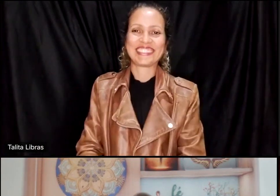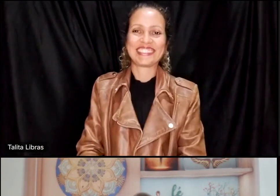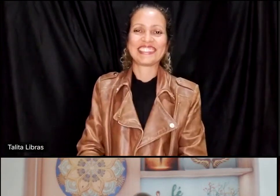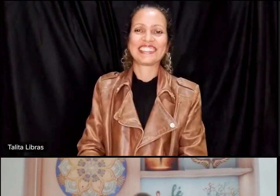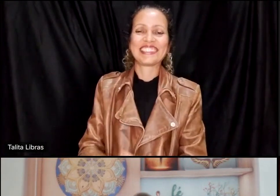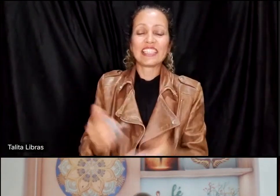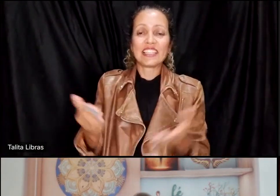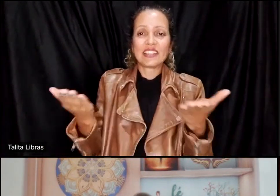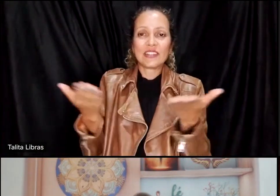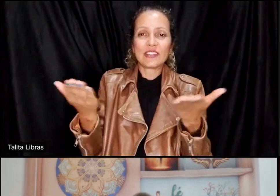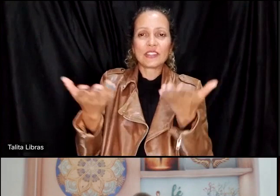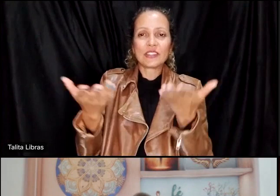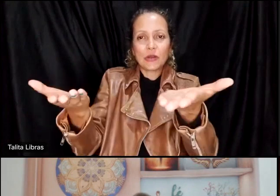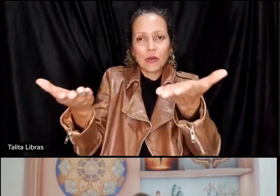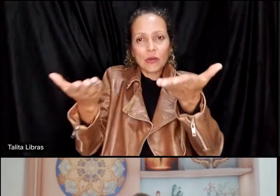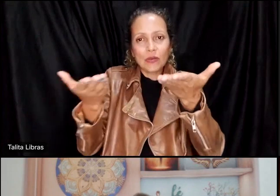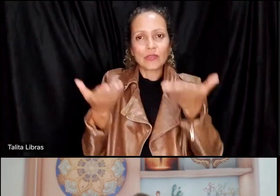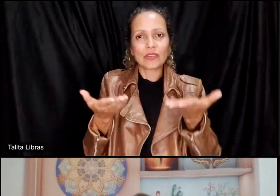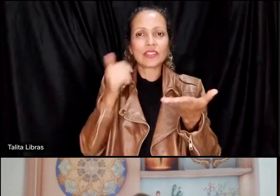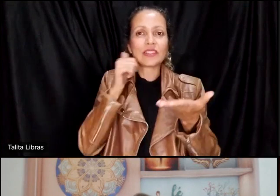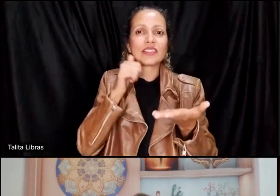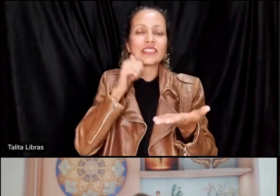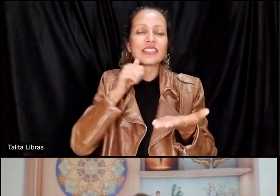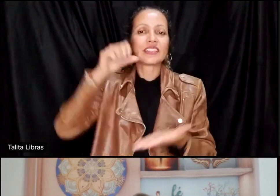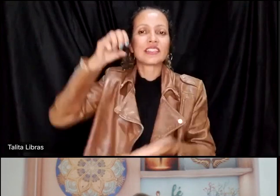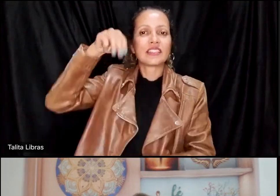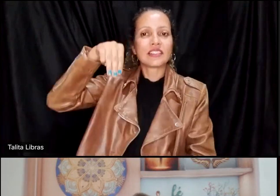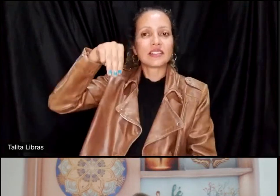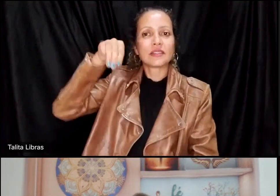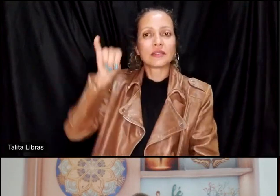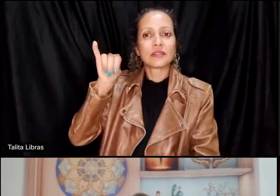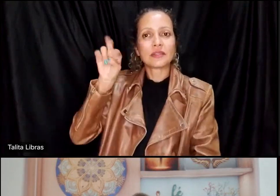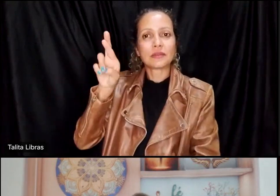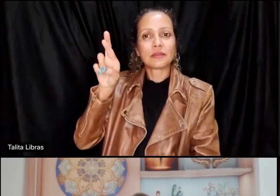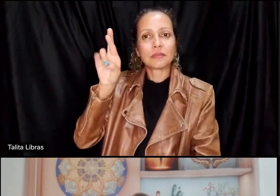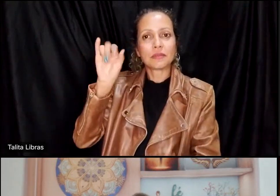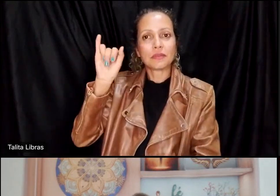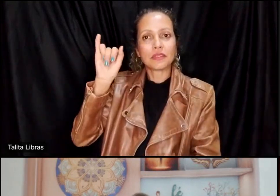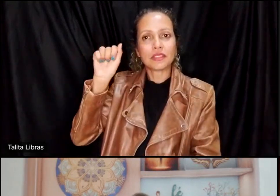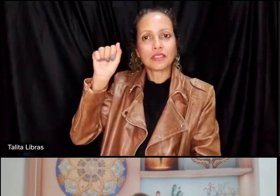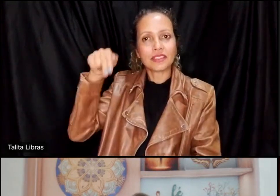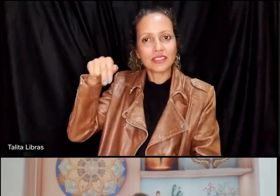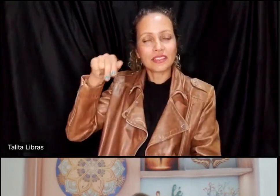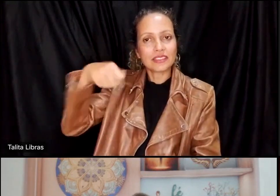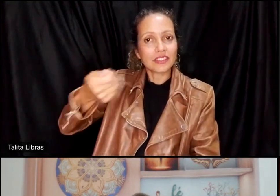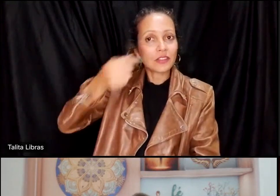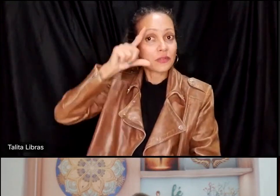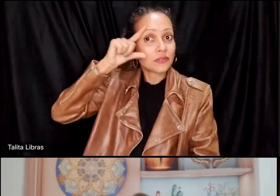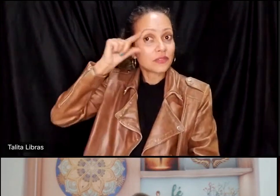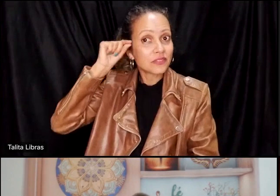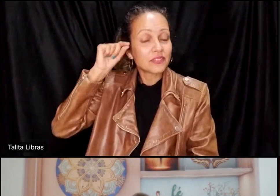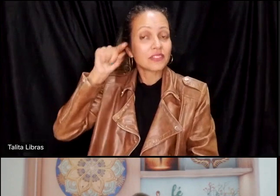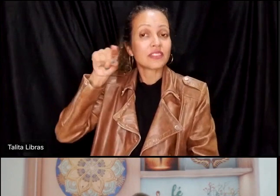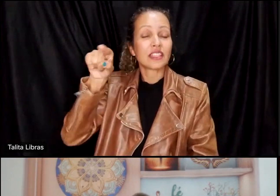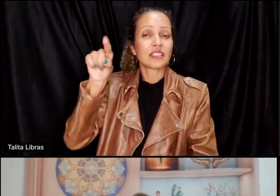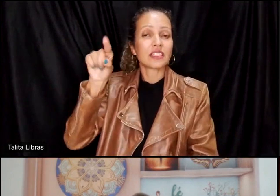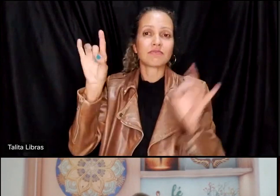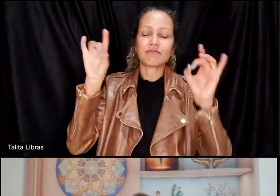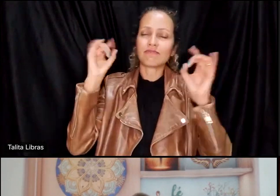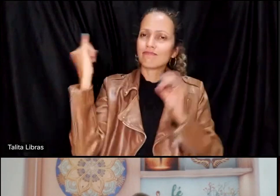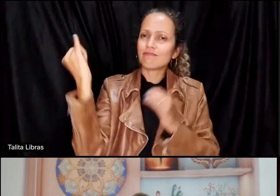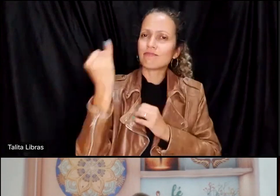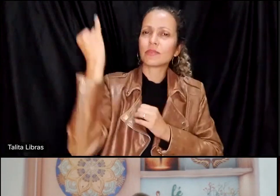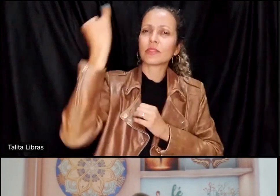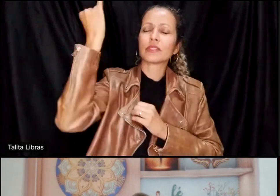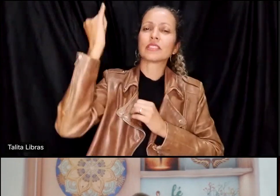convidada é a Miriam Santos, que desenvolve um trabalho importantíssimo na nossa educação do país, uma educação